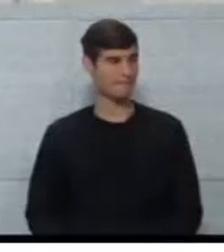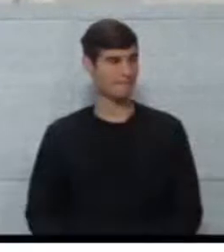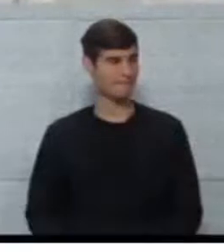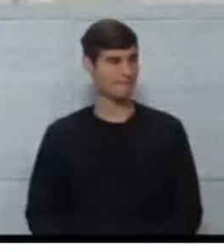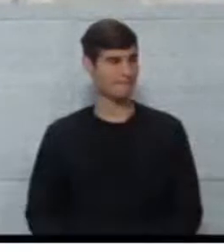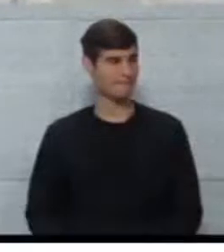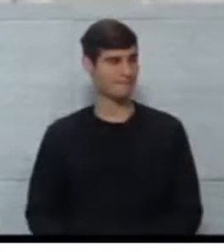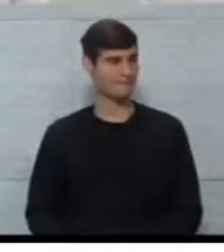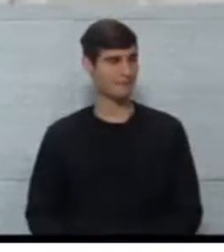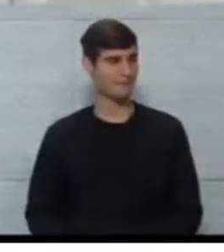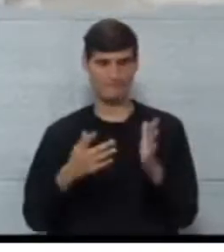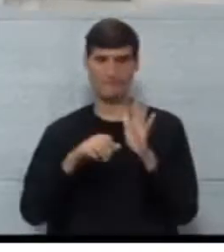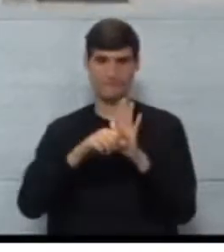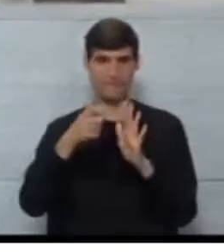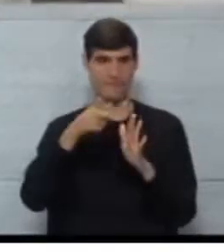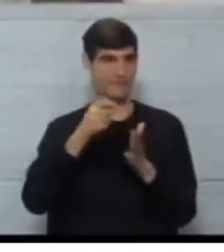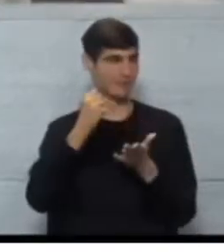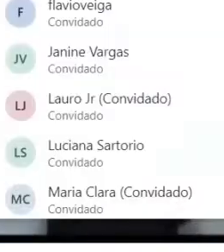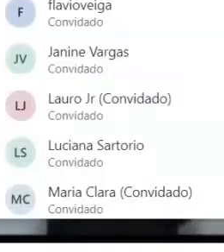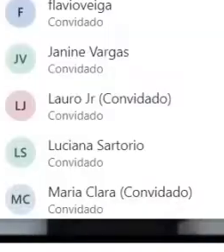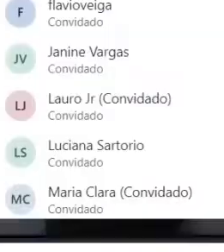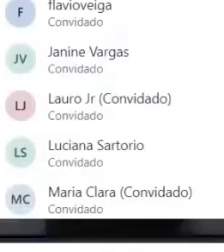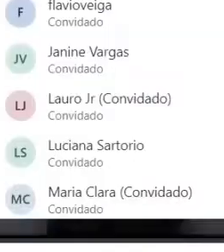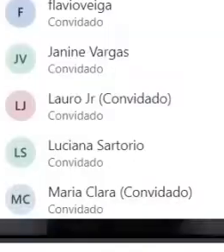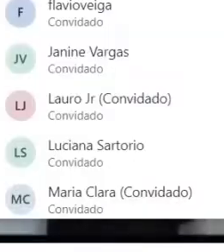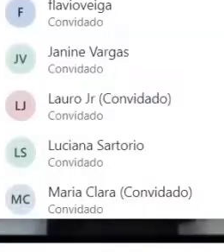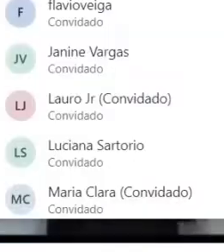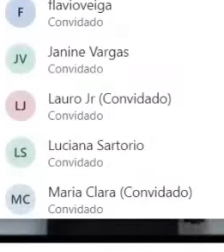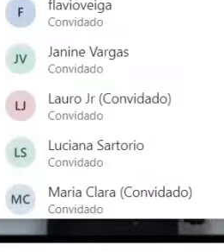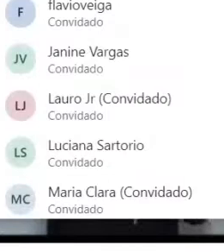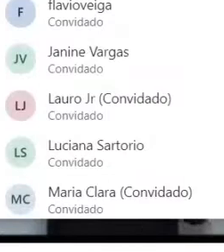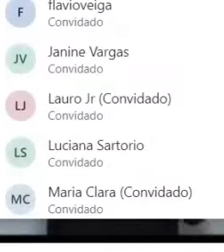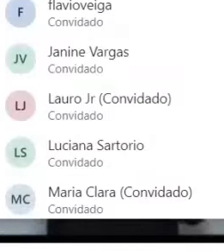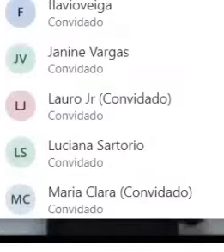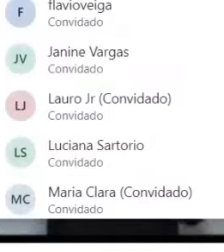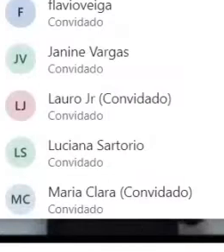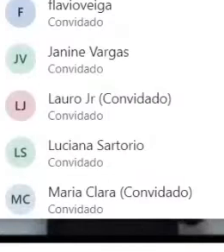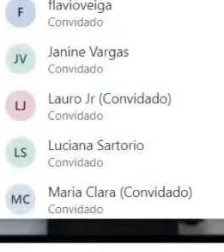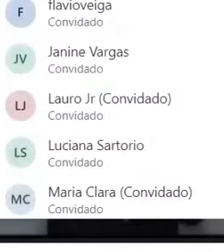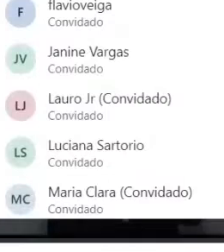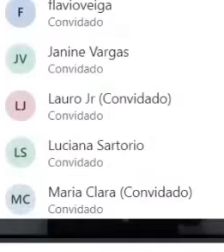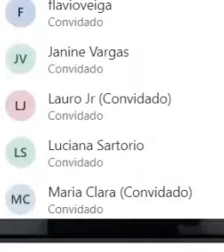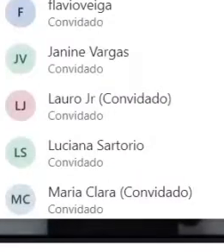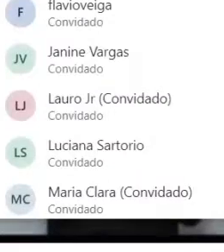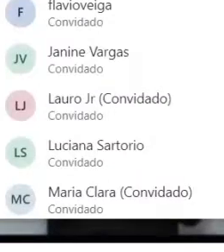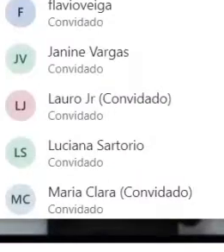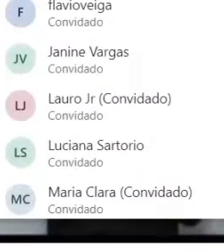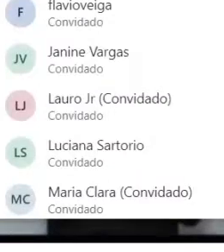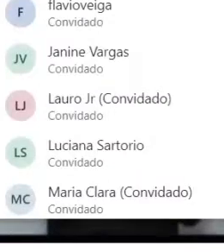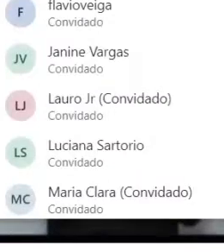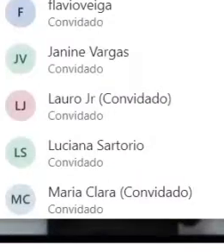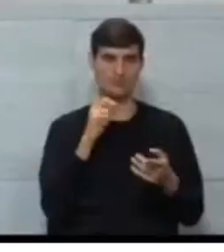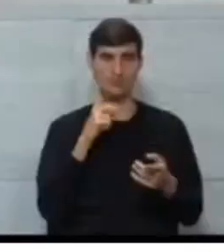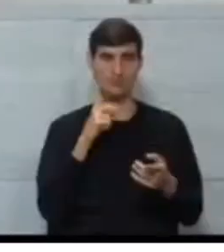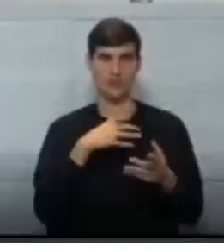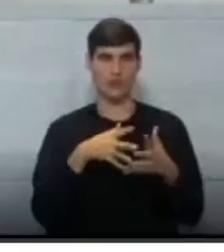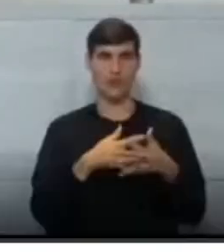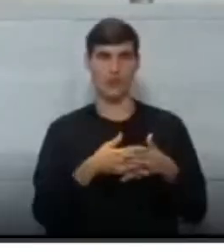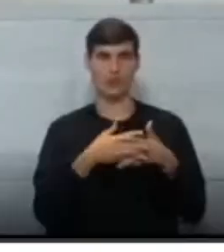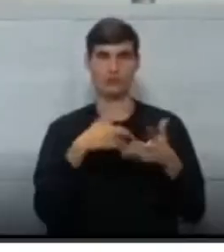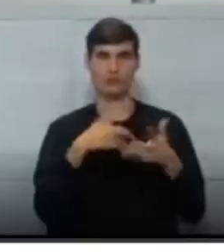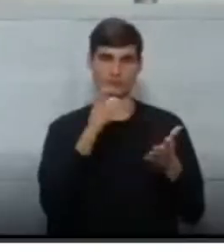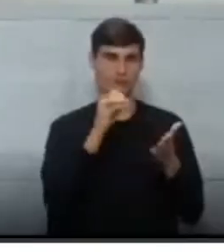Então, sempre marque os tubos para que não haja problema de você inocular em local onde não deveria. Então, você